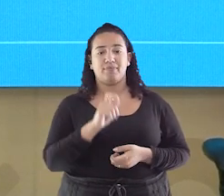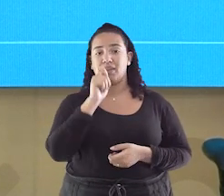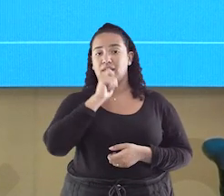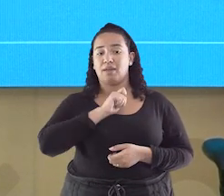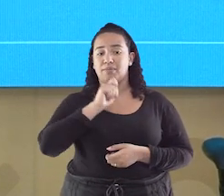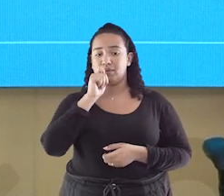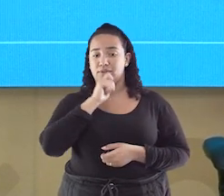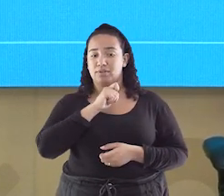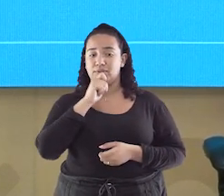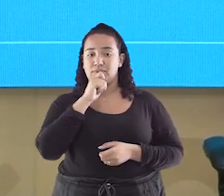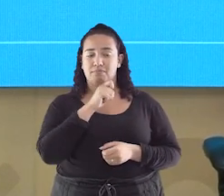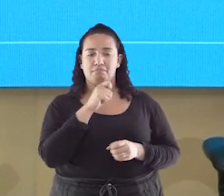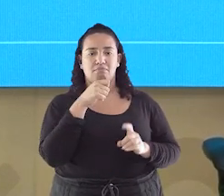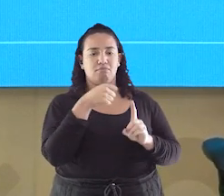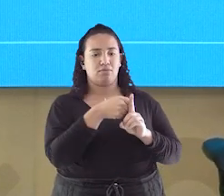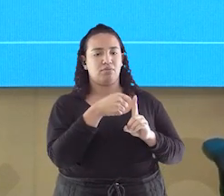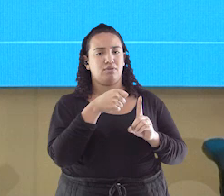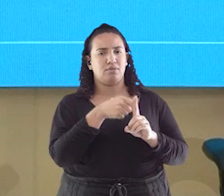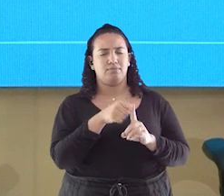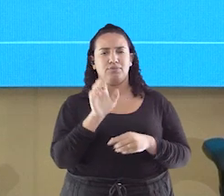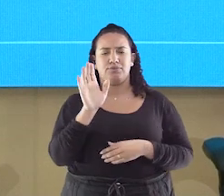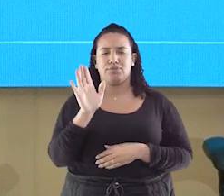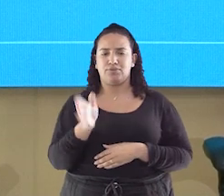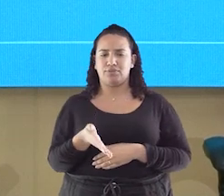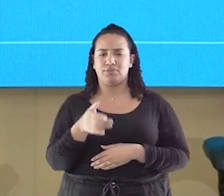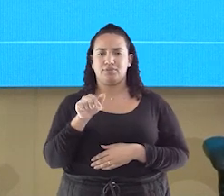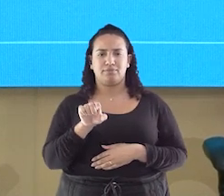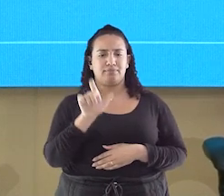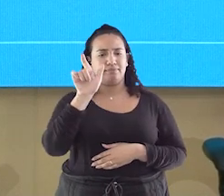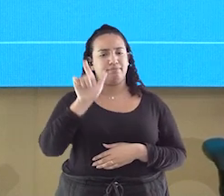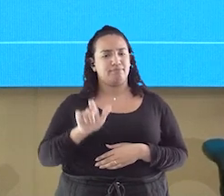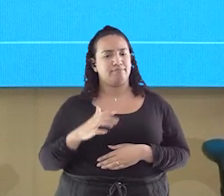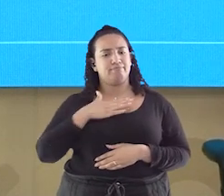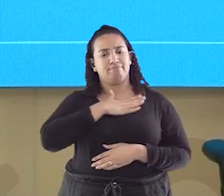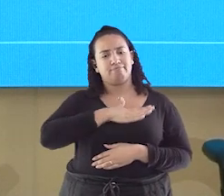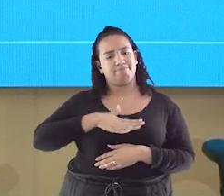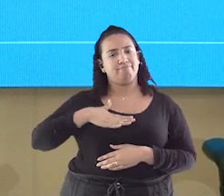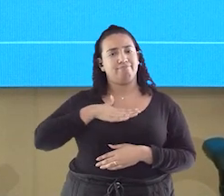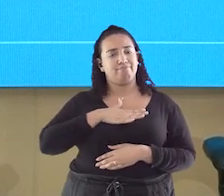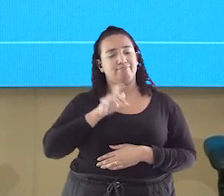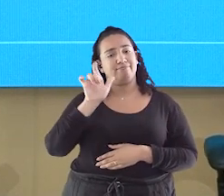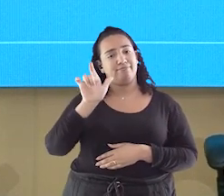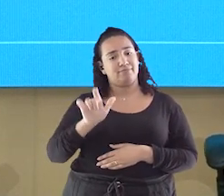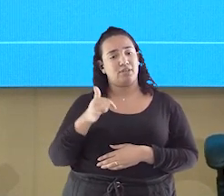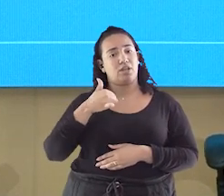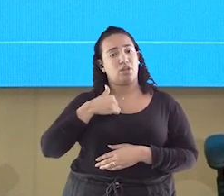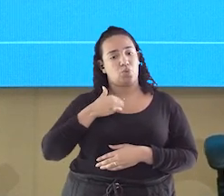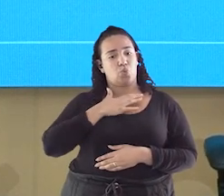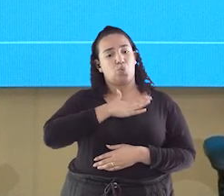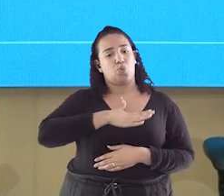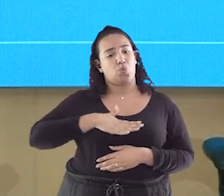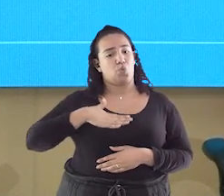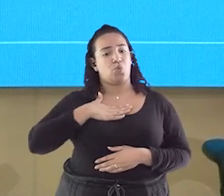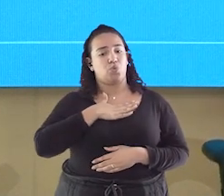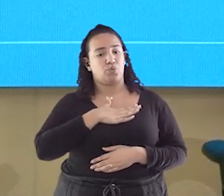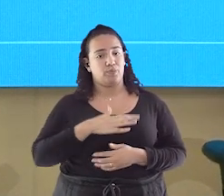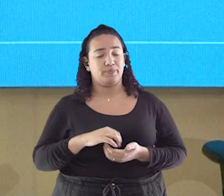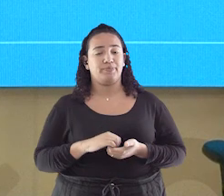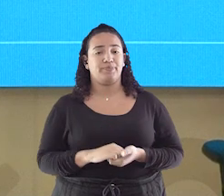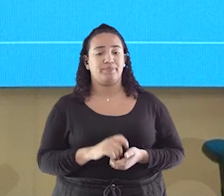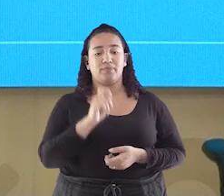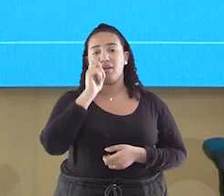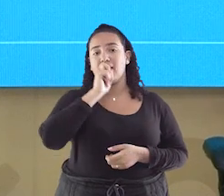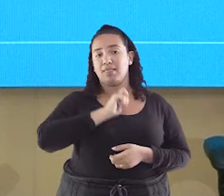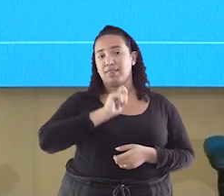Pirulito que bate, bate, pirulito que já bateu. Quem gosta de mim é ela, quem gosta dela sou eu. Mais